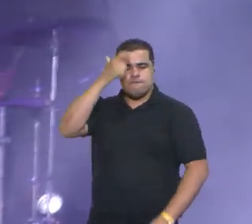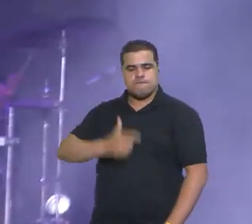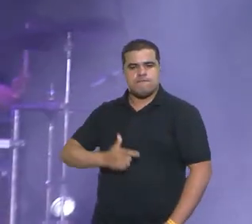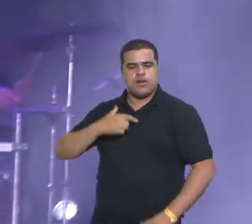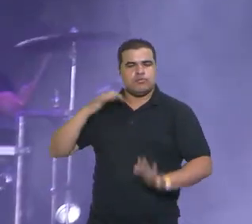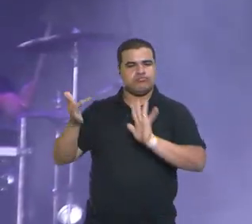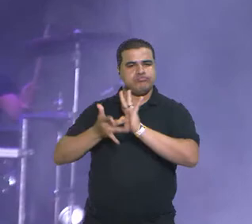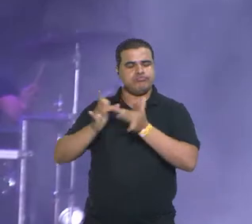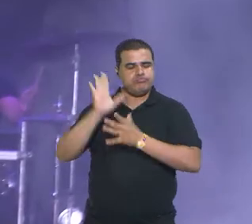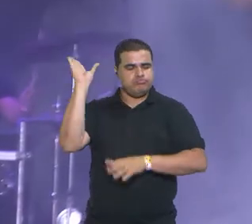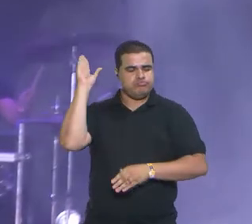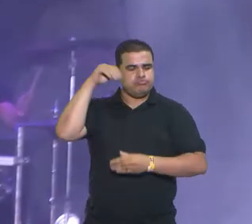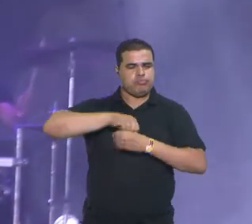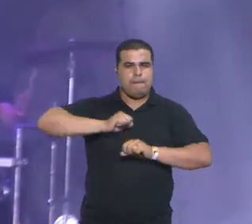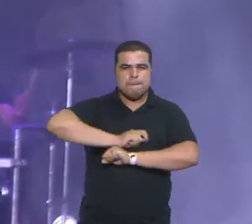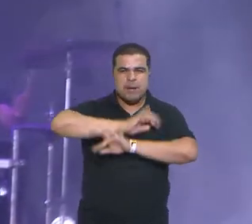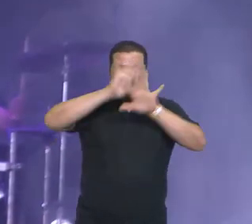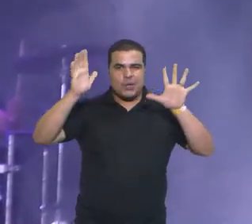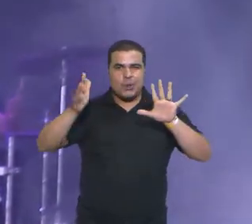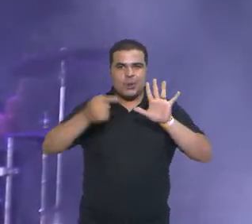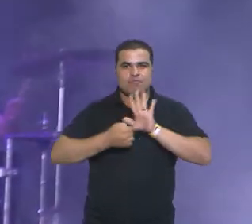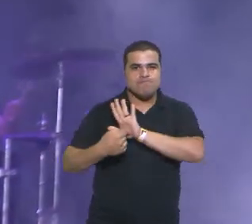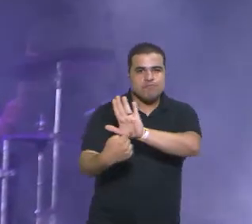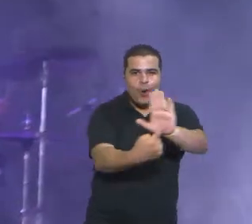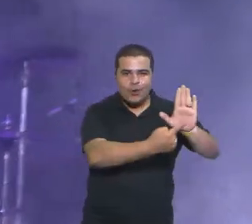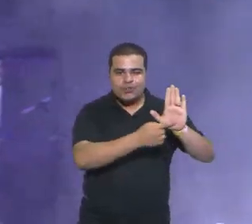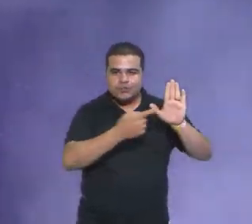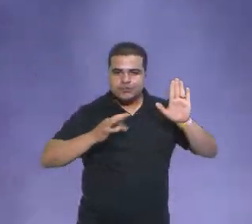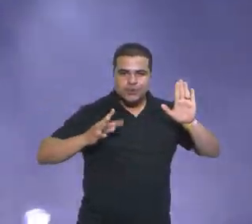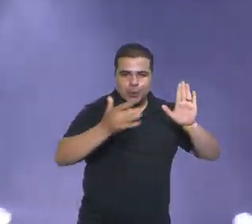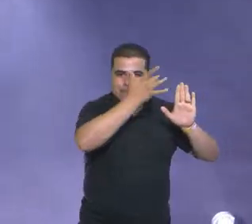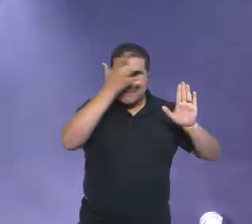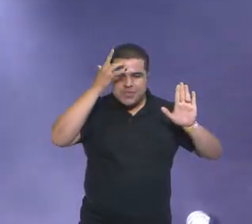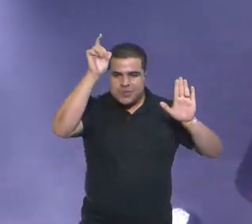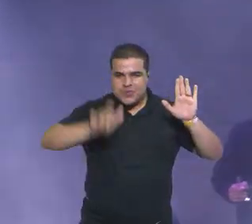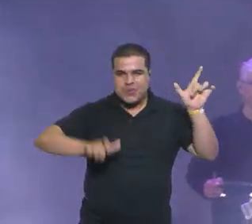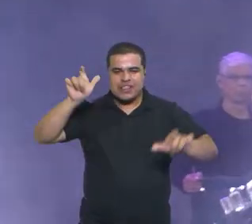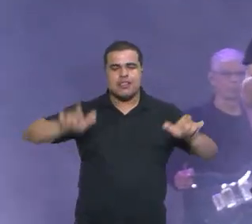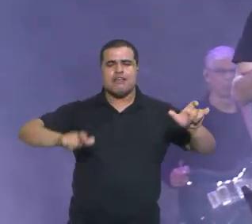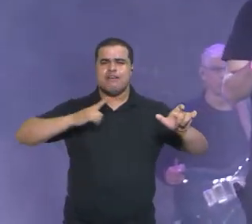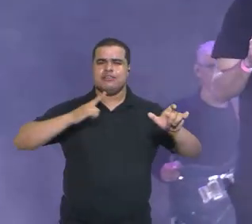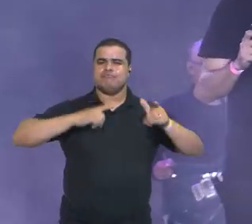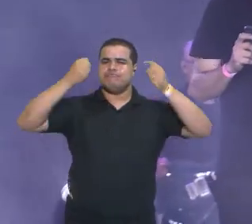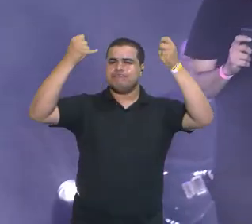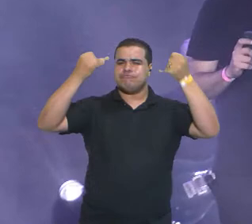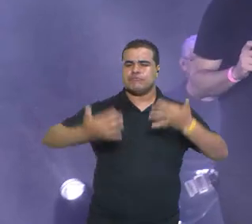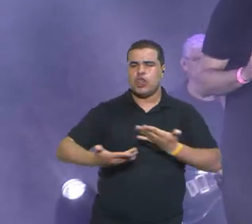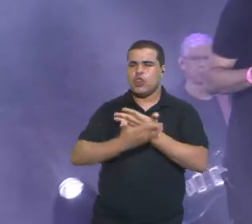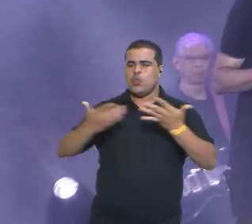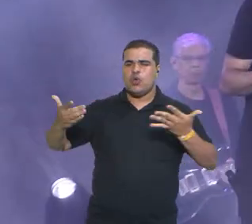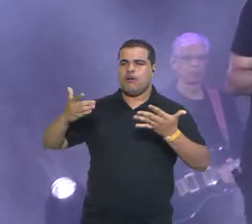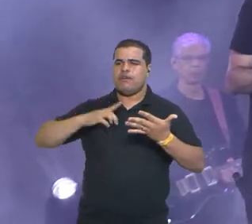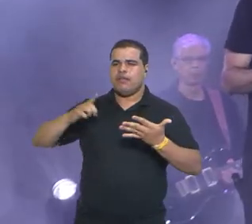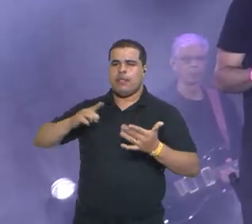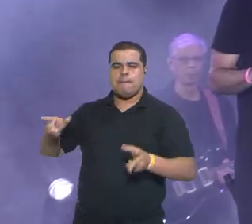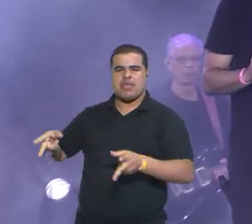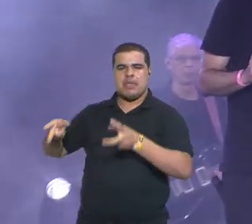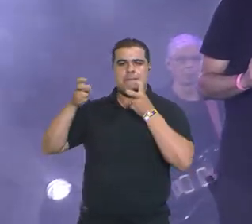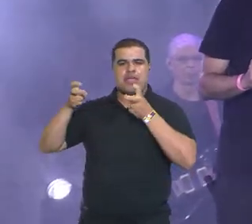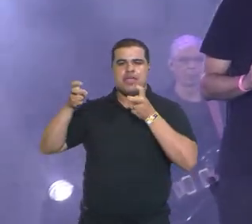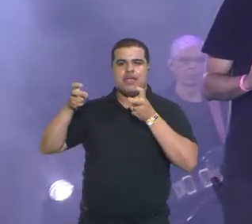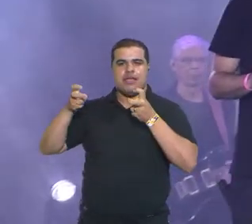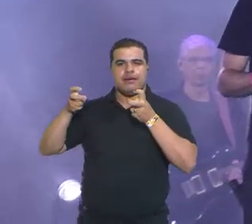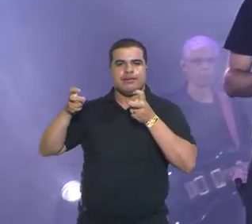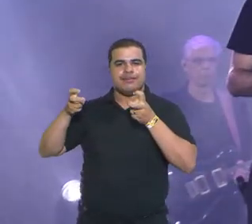você vai carregar o brilho de Jesus na sua vida você vai falar daquilo que você tem visto e ouvido